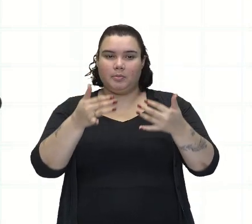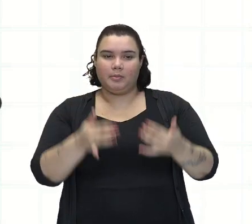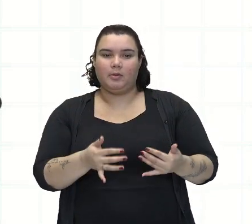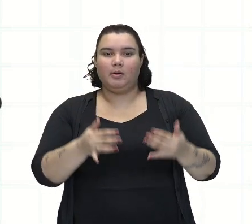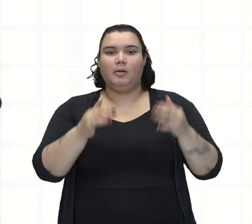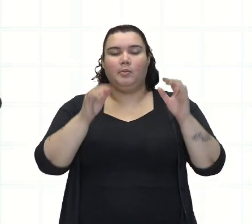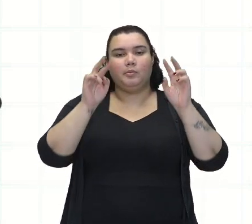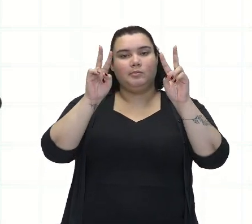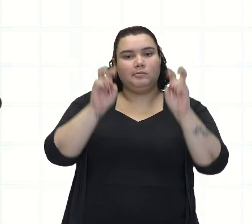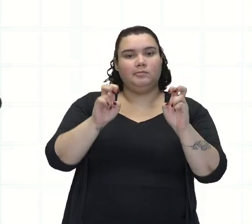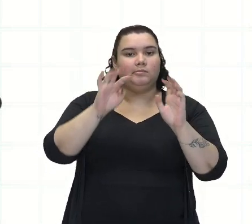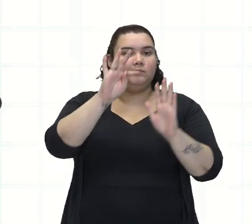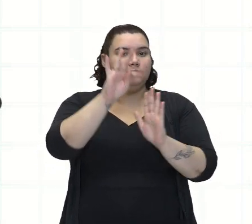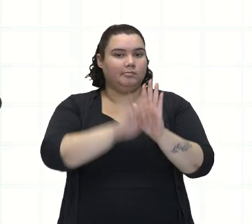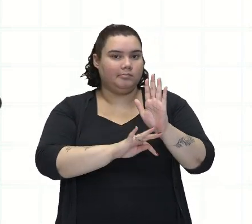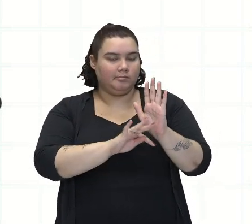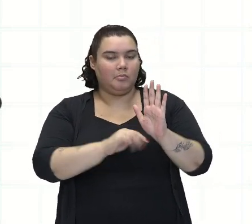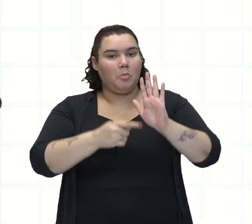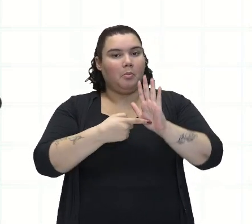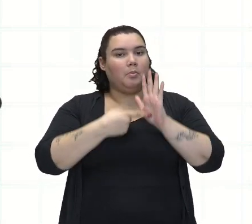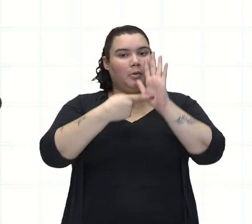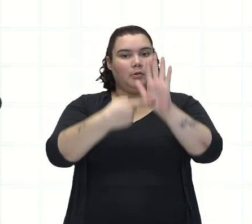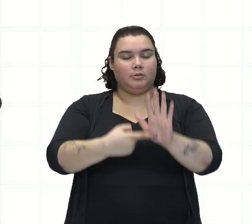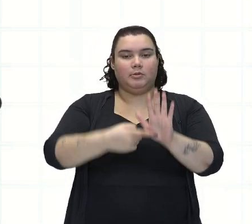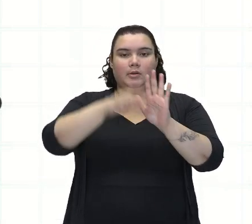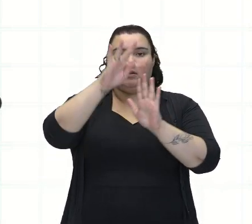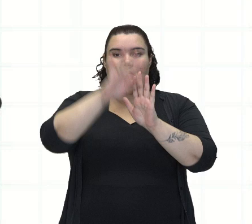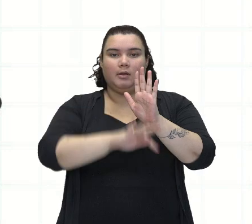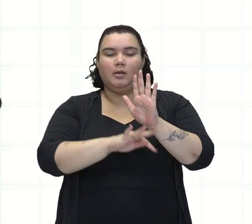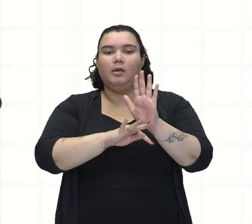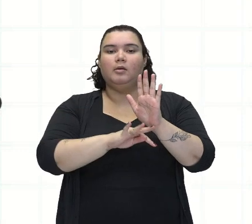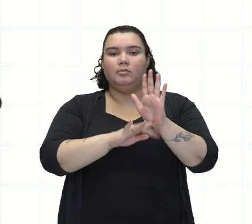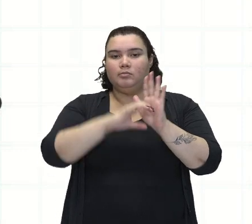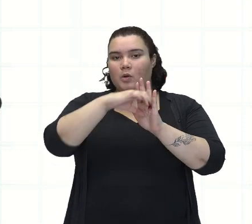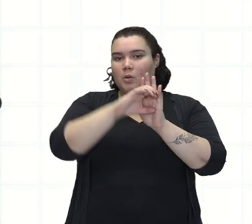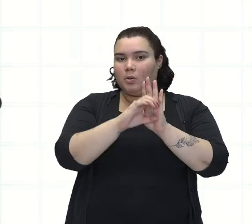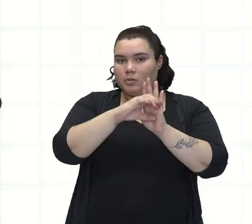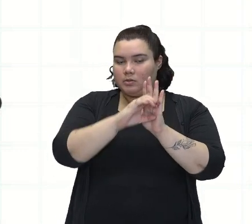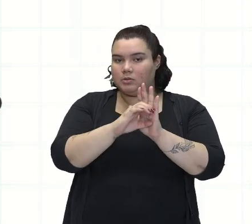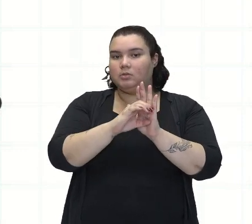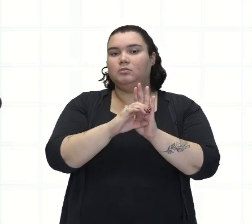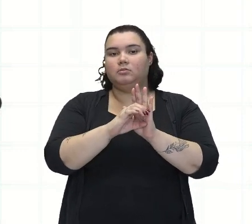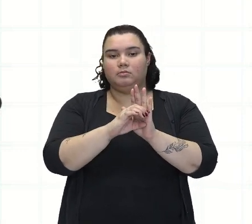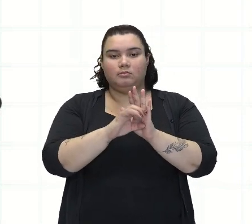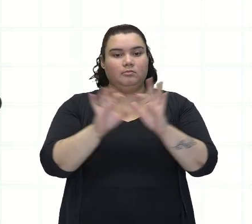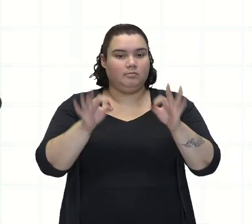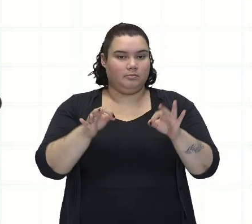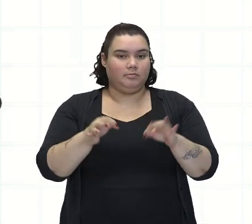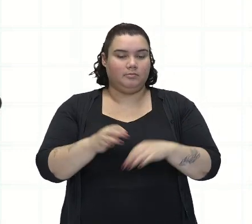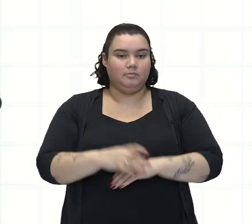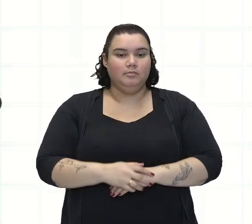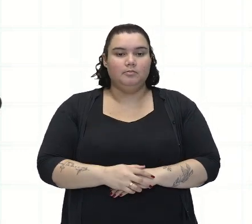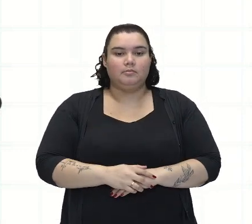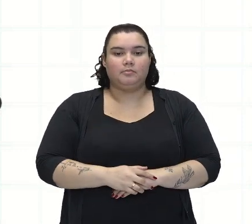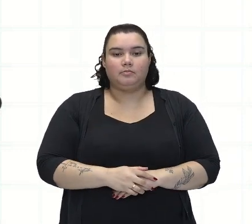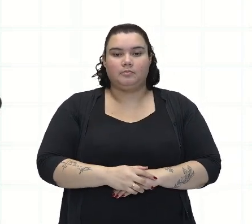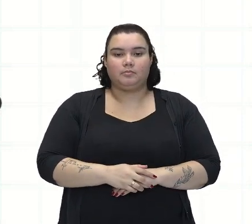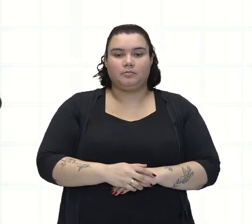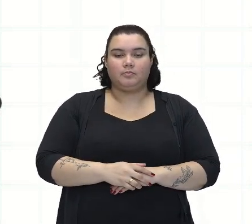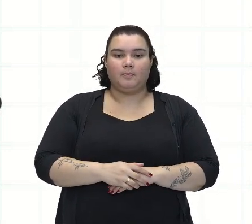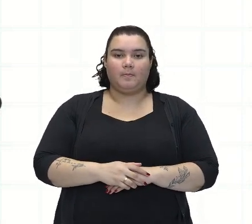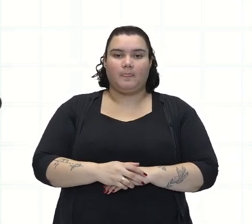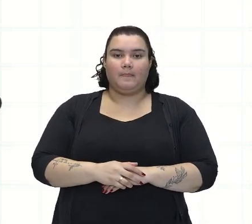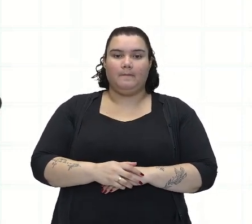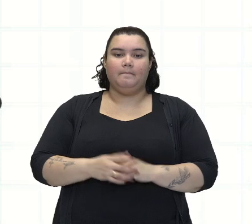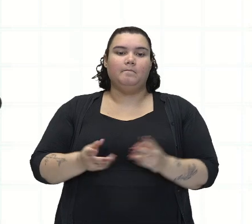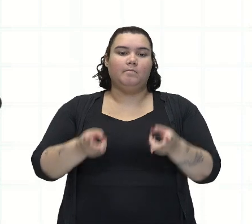sobre texto, expondo conceito e ideias, né? A gente observa